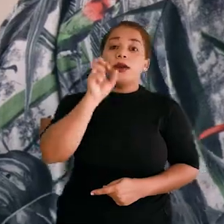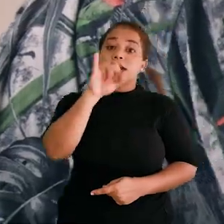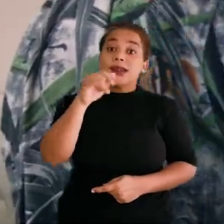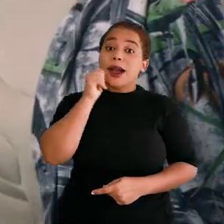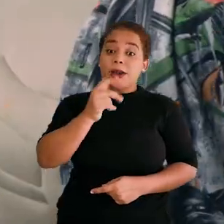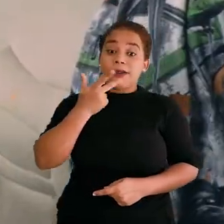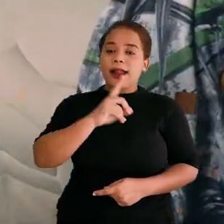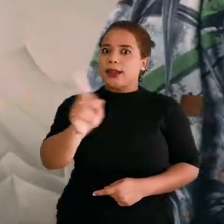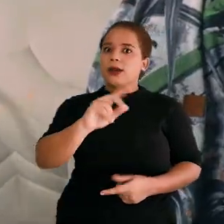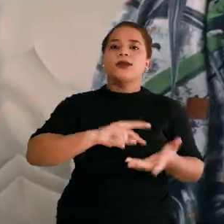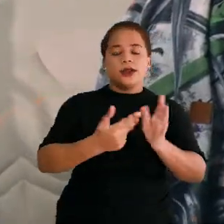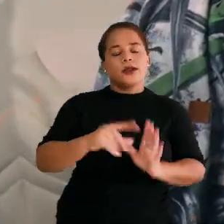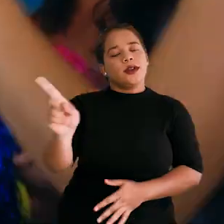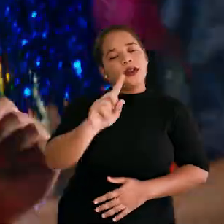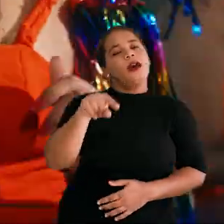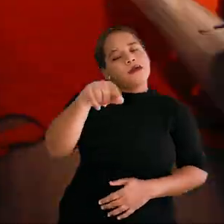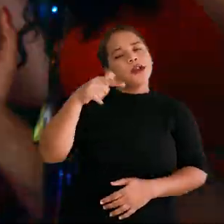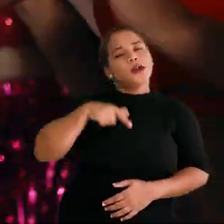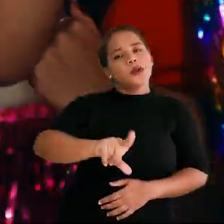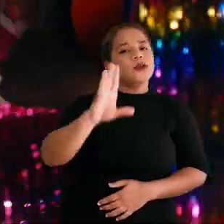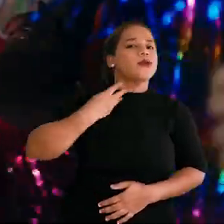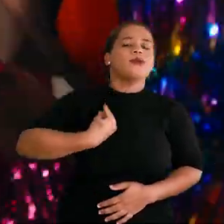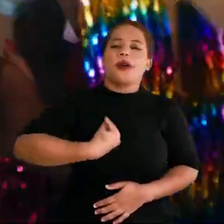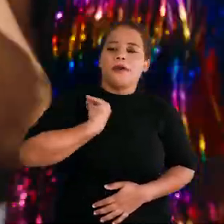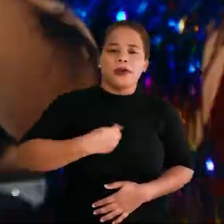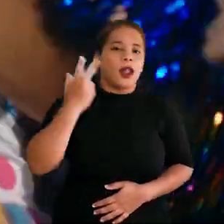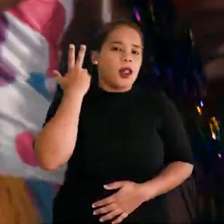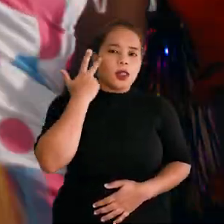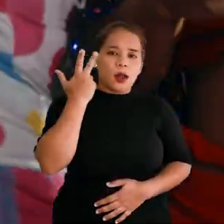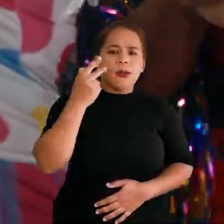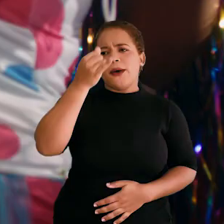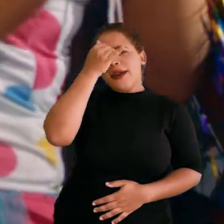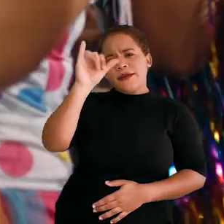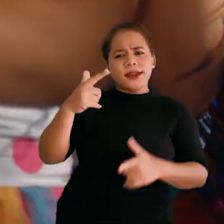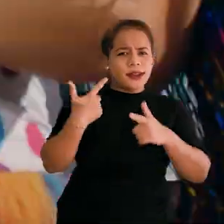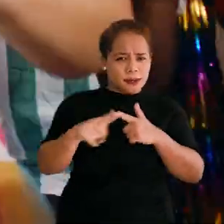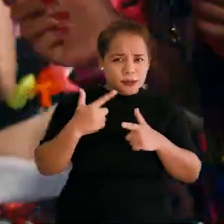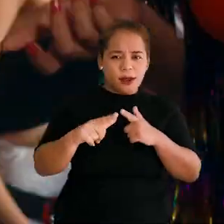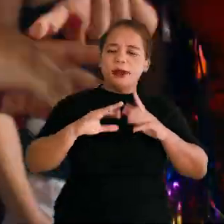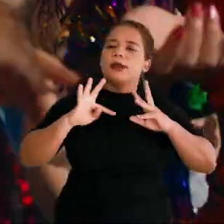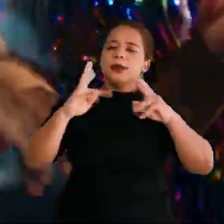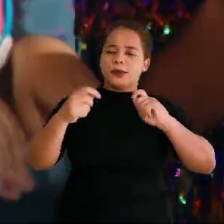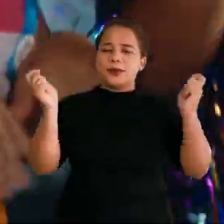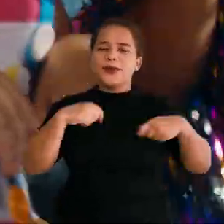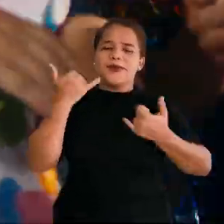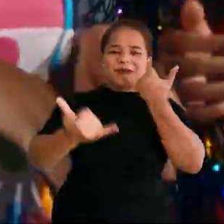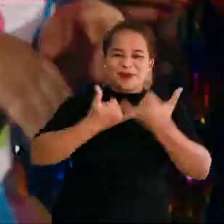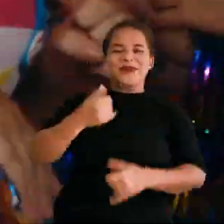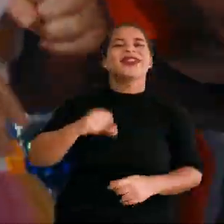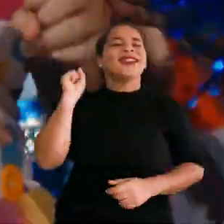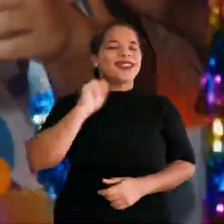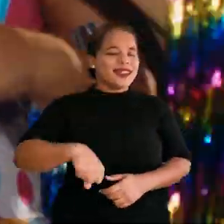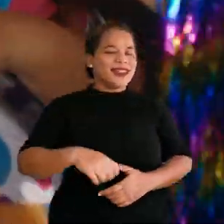não. Se ela disser não, é não. Aí tu pega o teu fora, segue tua vida, evita a confusão e todo mundo se